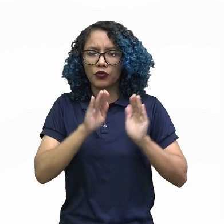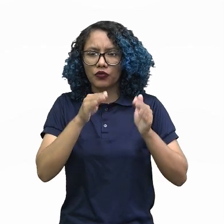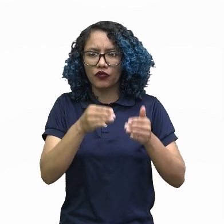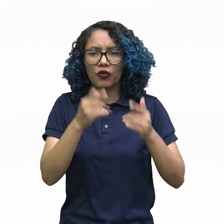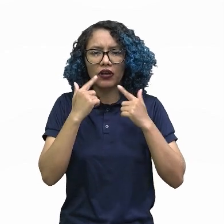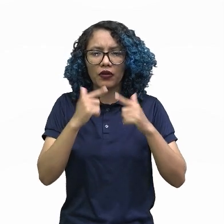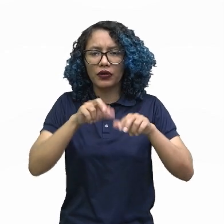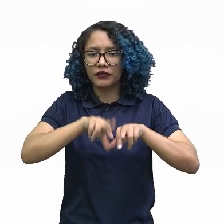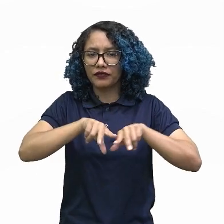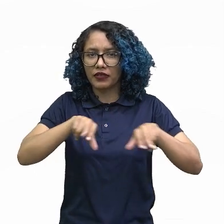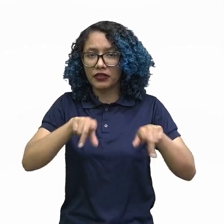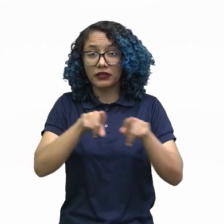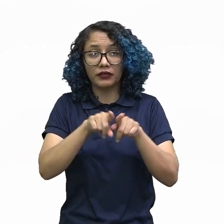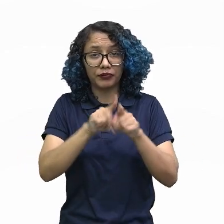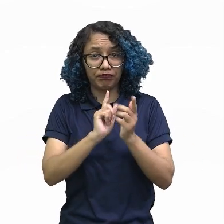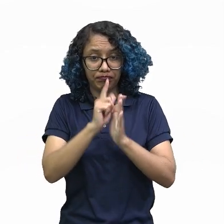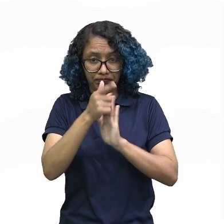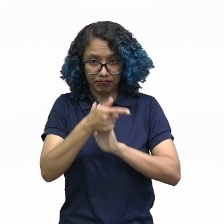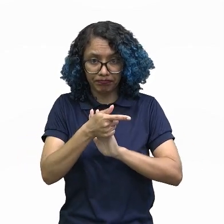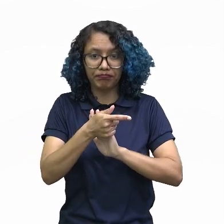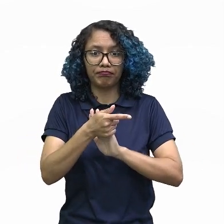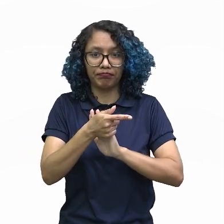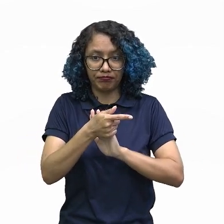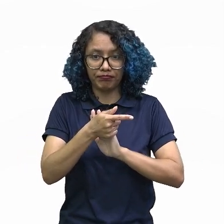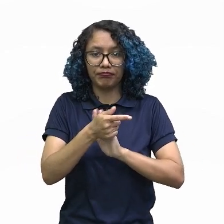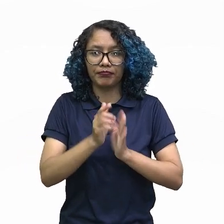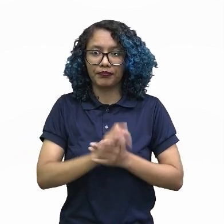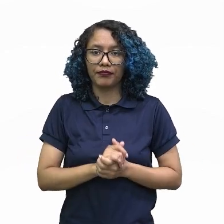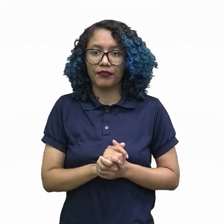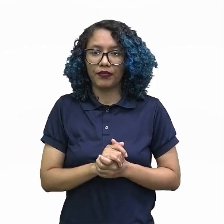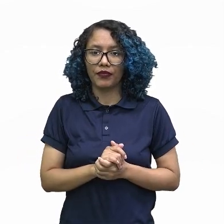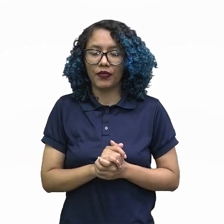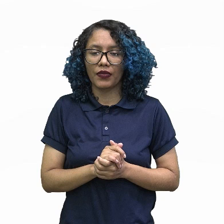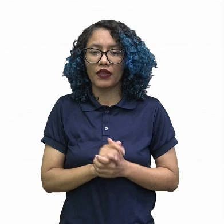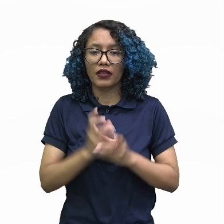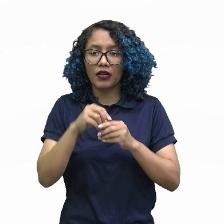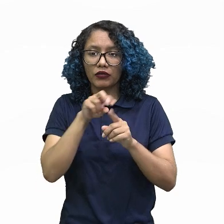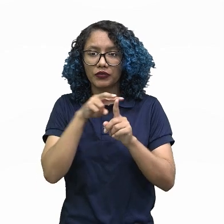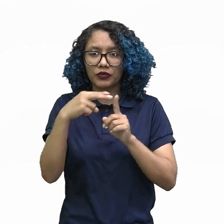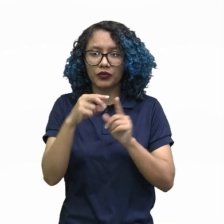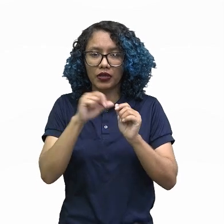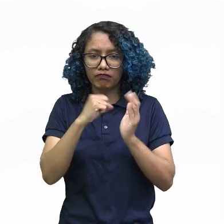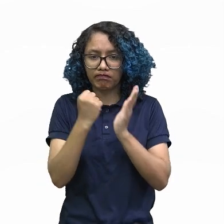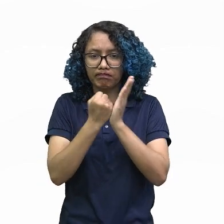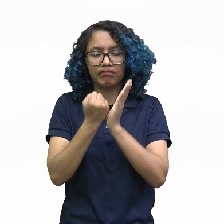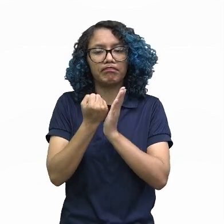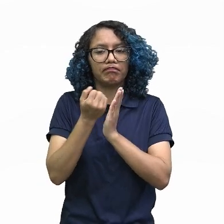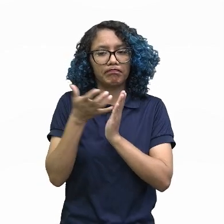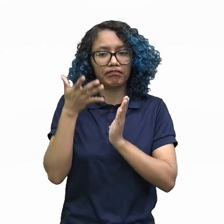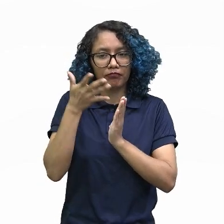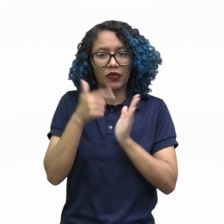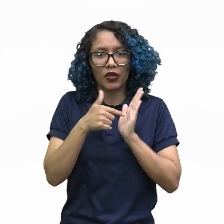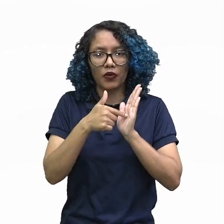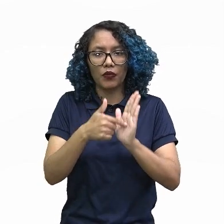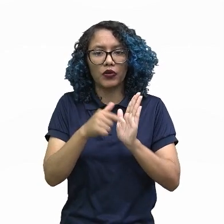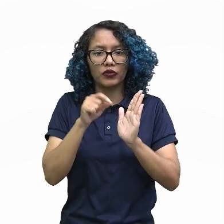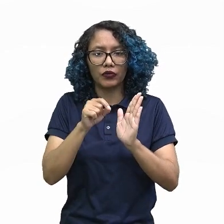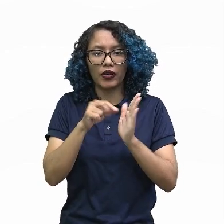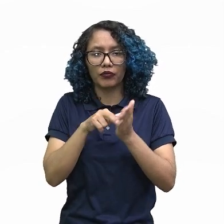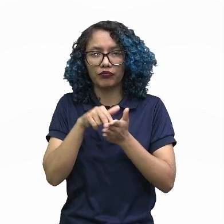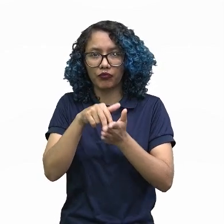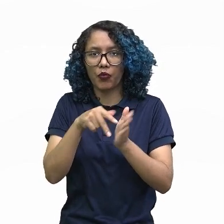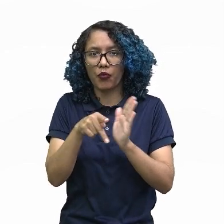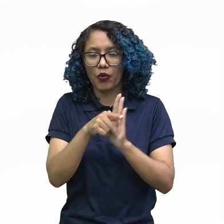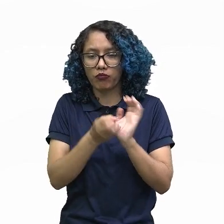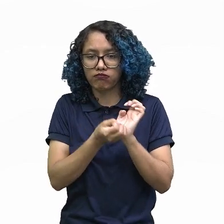diferentes linguagens e gêneros, na percepção dos marcadores discursivos que denotam o